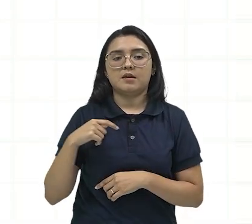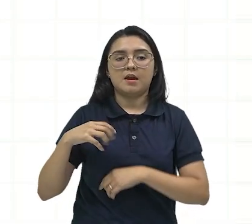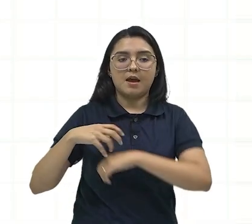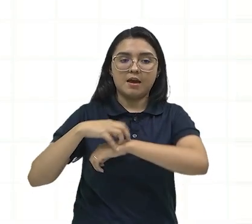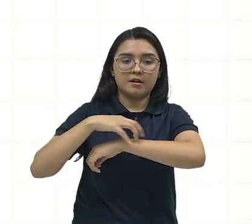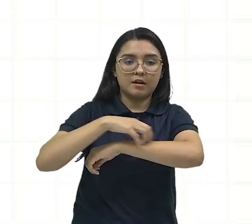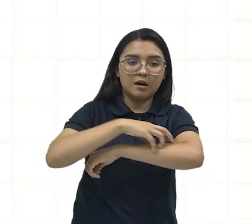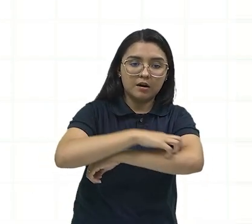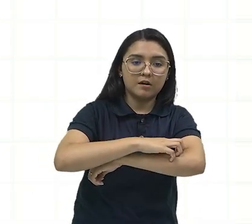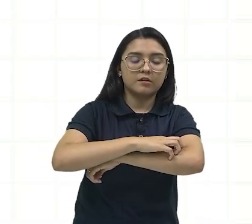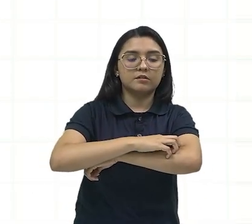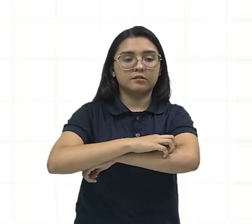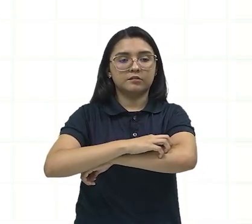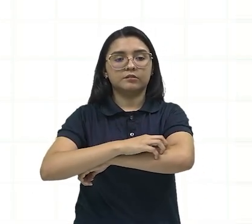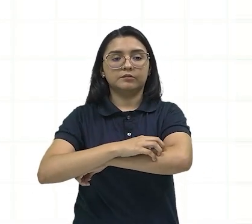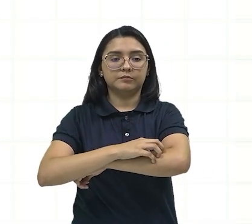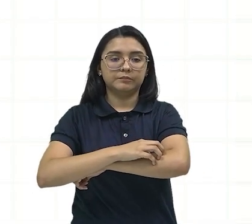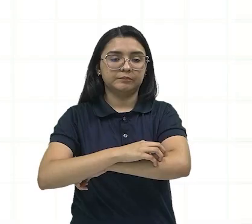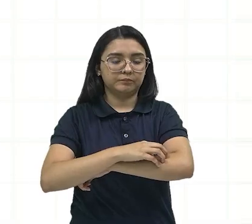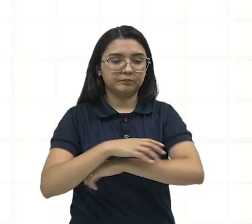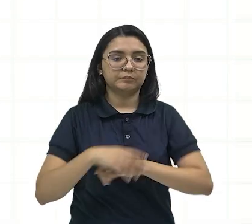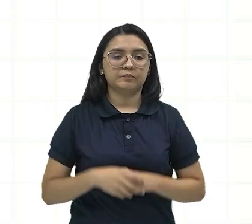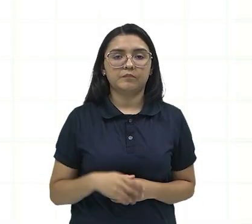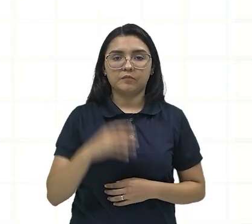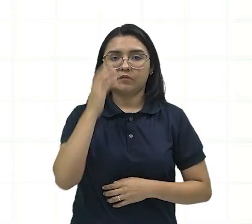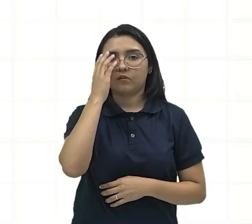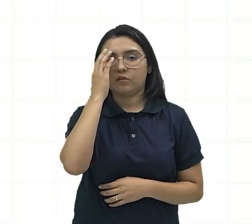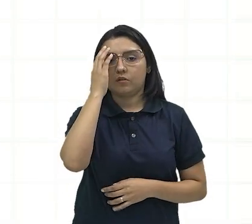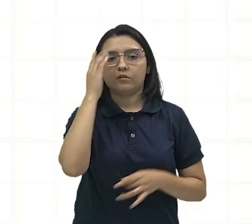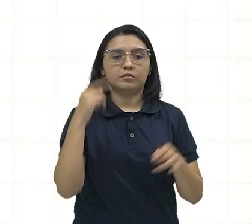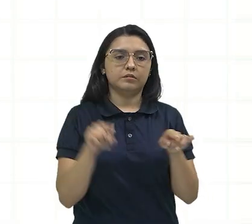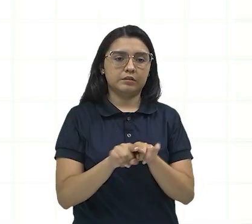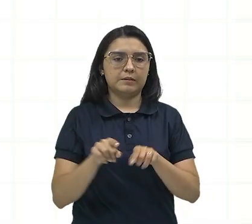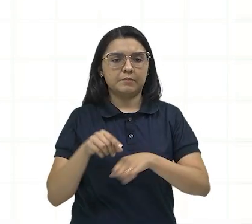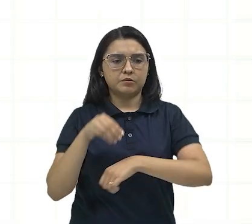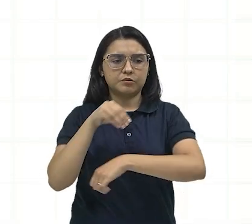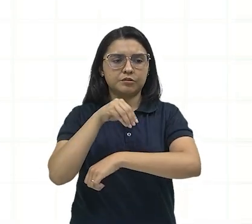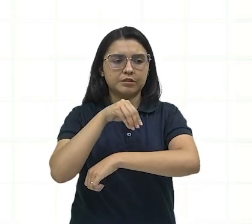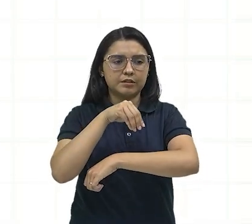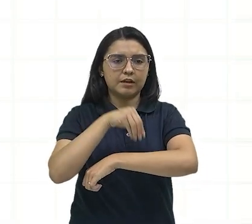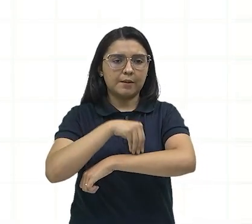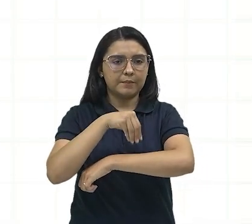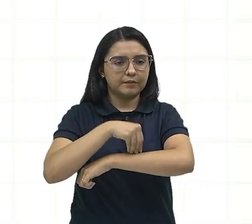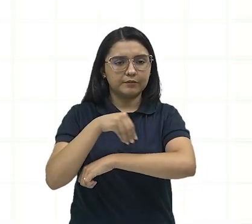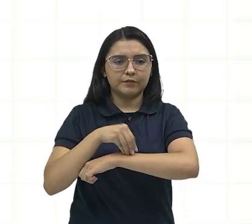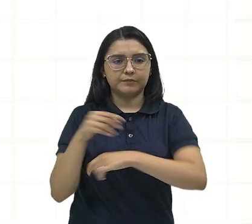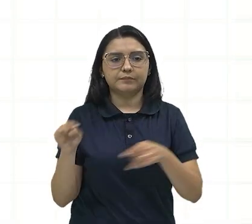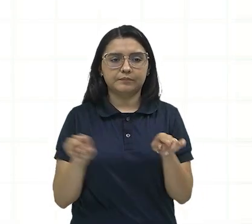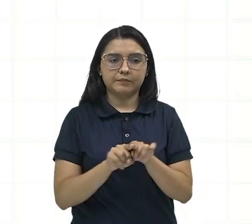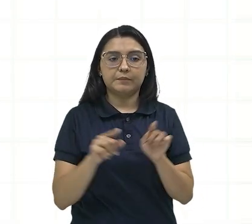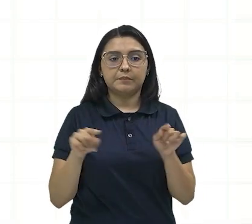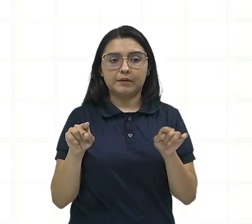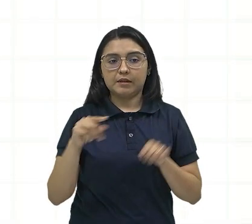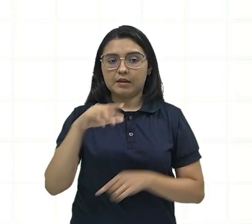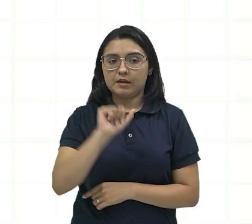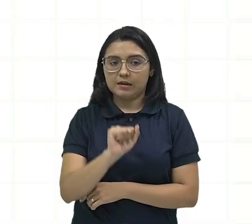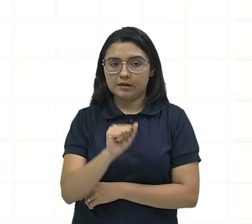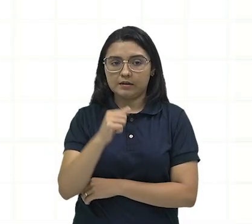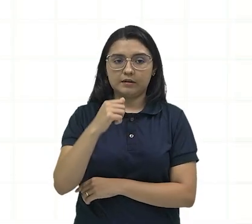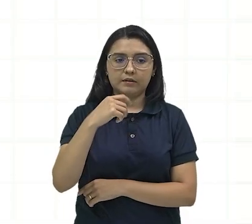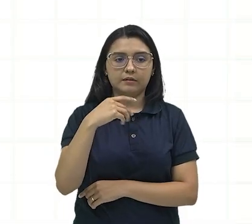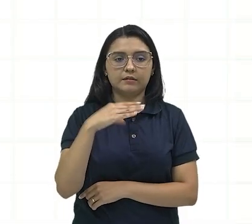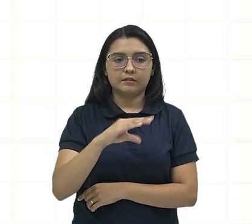em casa, os escorpiões que eu comentei com vocês agora, os carrapatos, né? E os ácaros, são